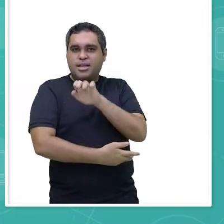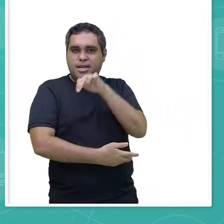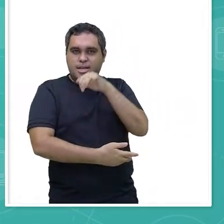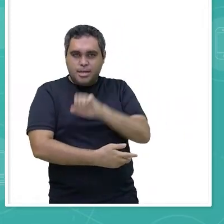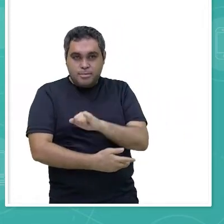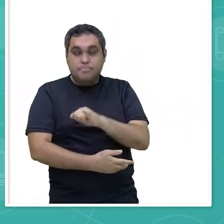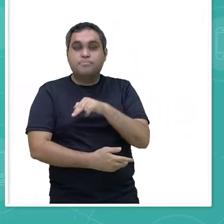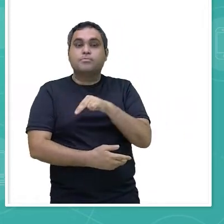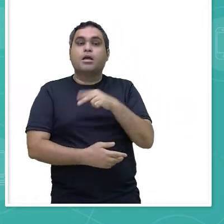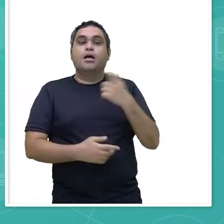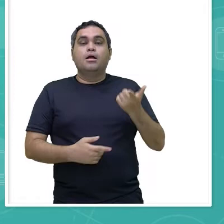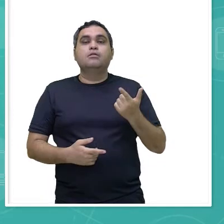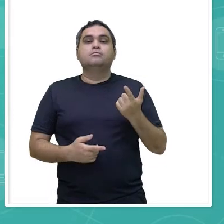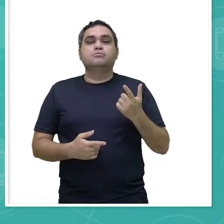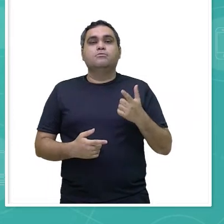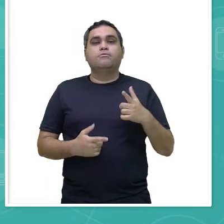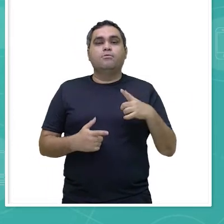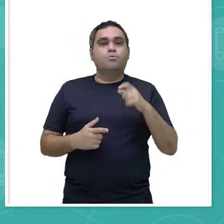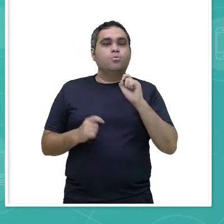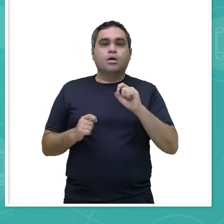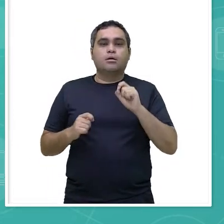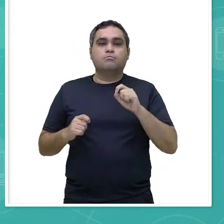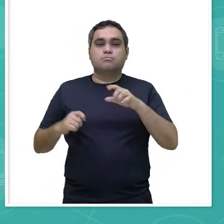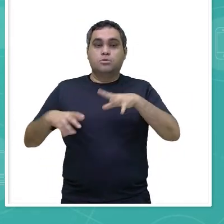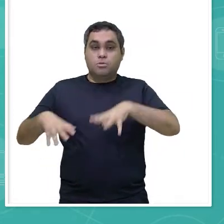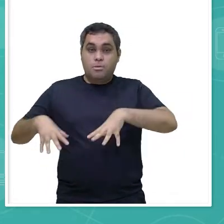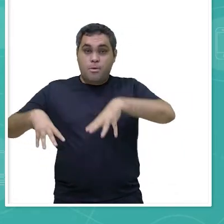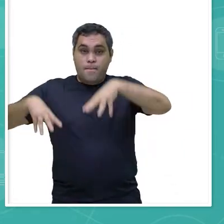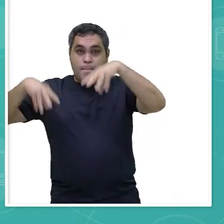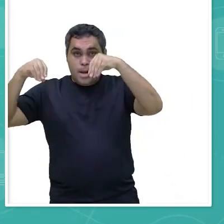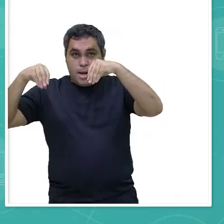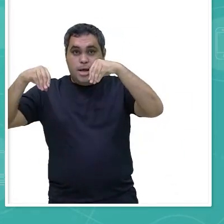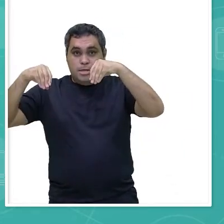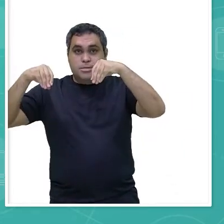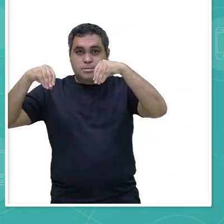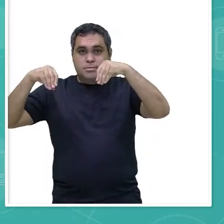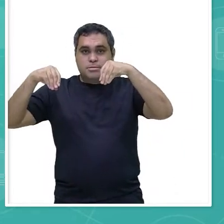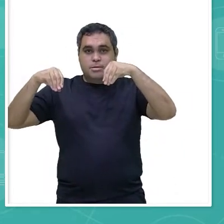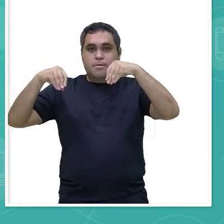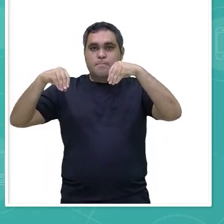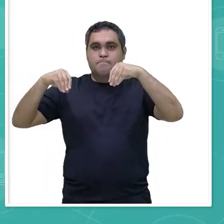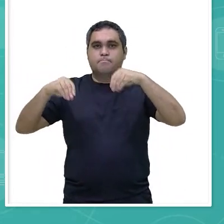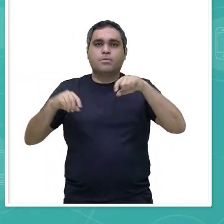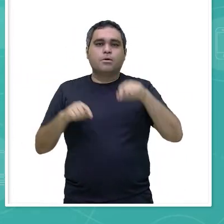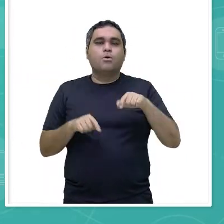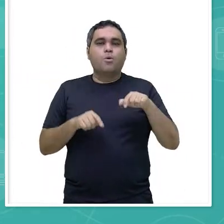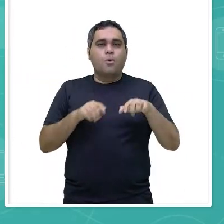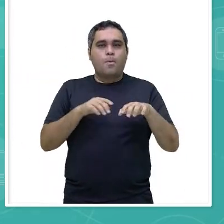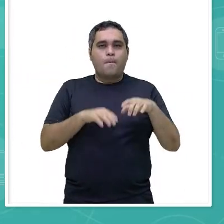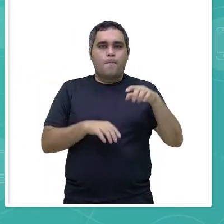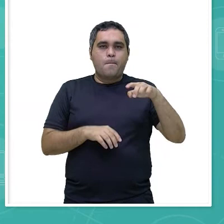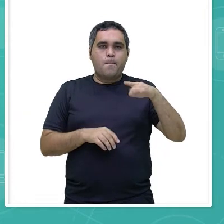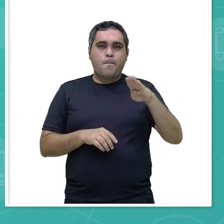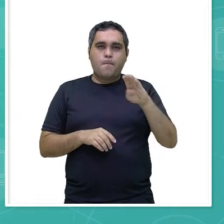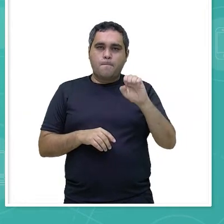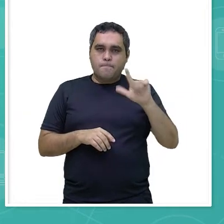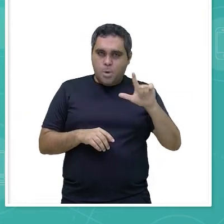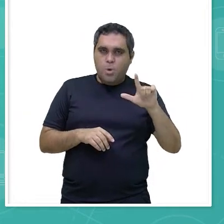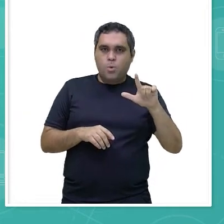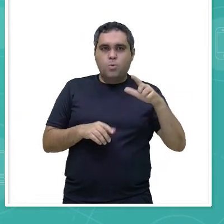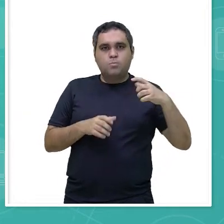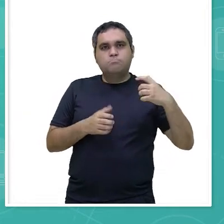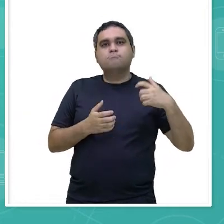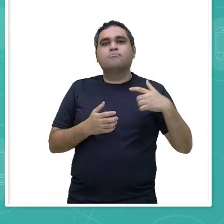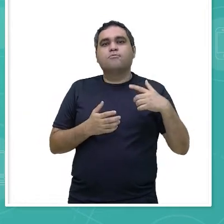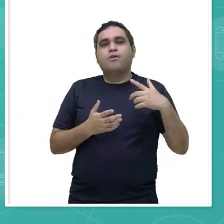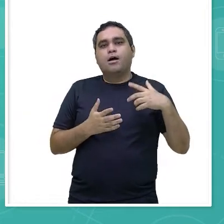vai tomar o Palácio de Inverno, ou seja, vamos ter uma revolução bolchevique. Lembram dos bolcheviques? Olha